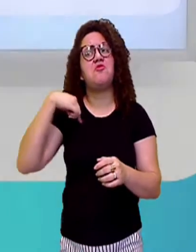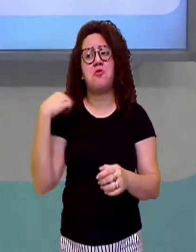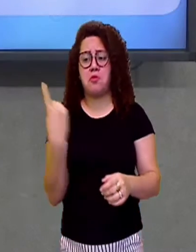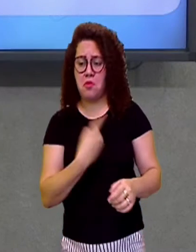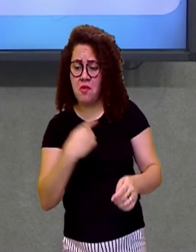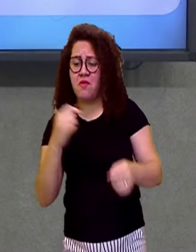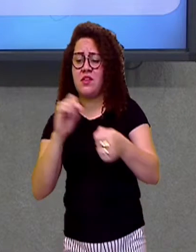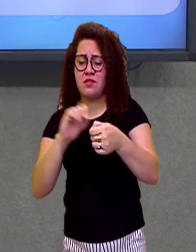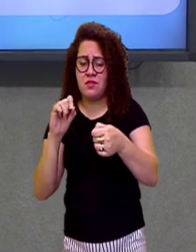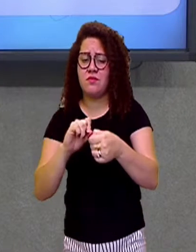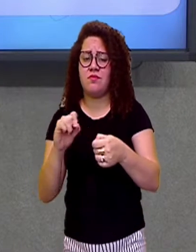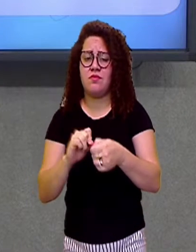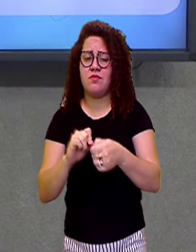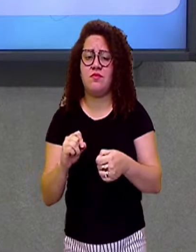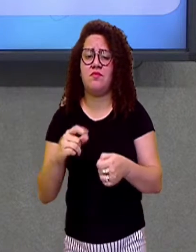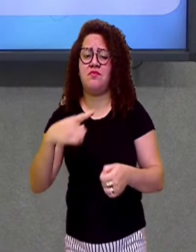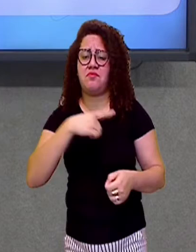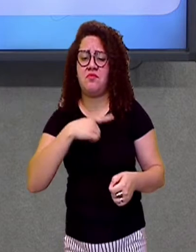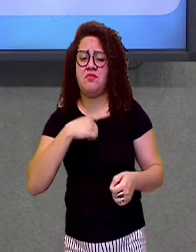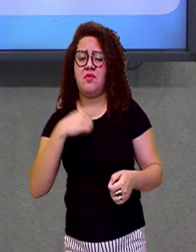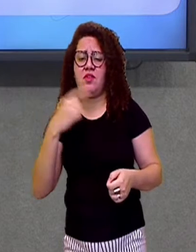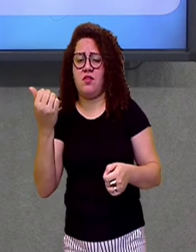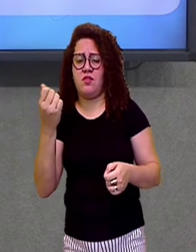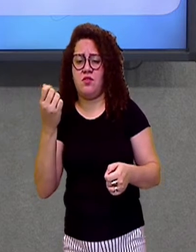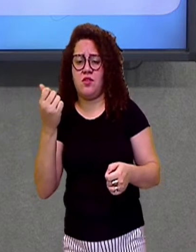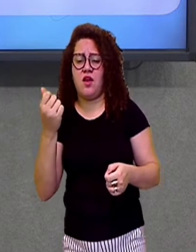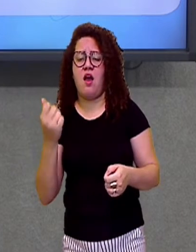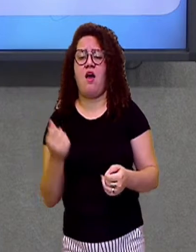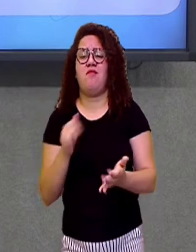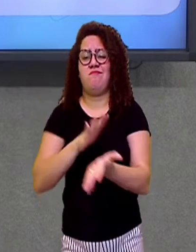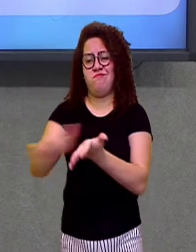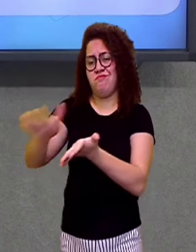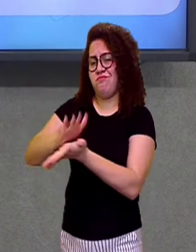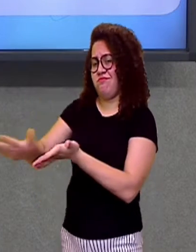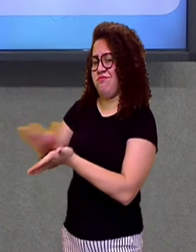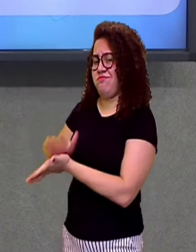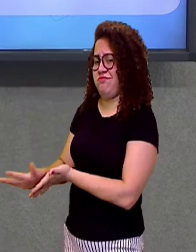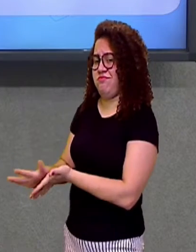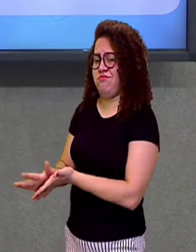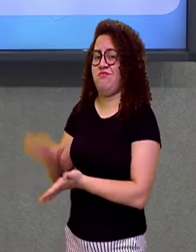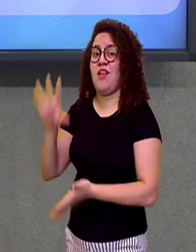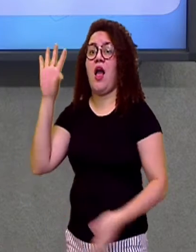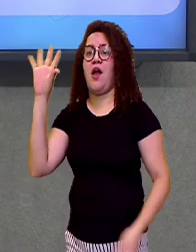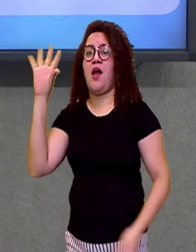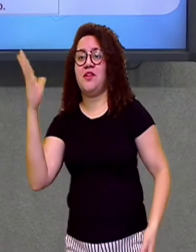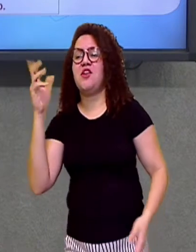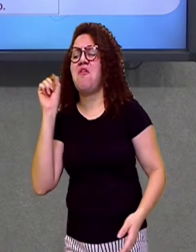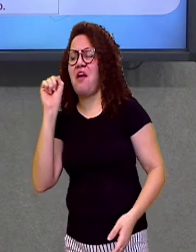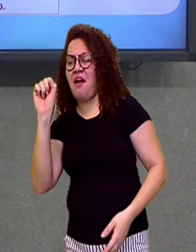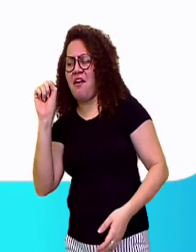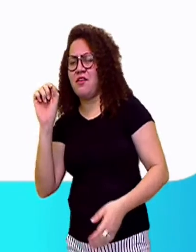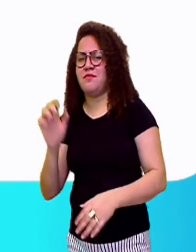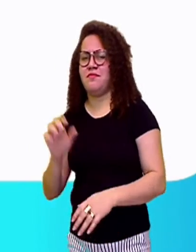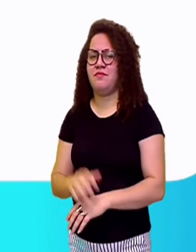né? Tá com dinheirinho ali e vai gastando enquanto tem. Então, vamos ver o que é que vai acontecer aqui.